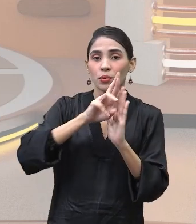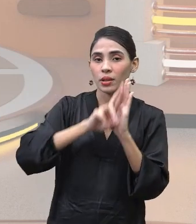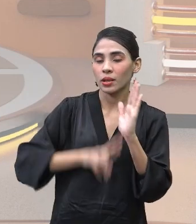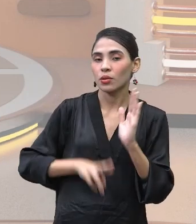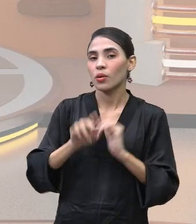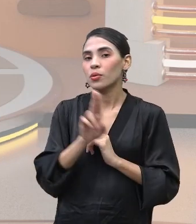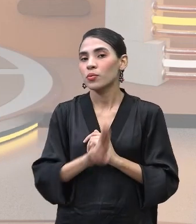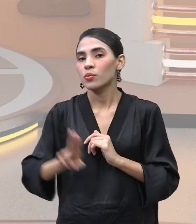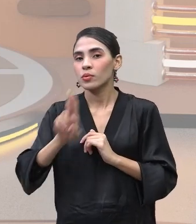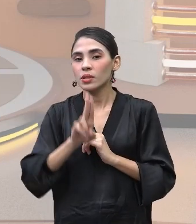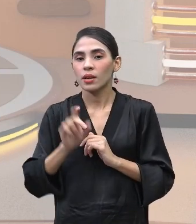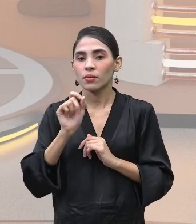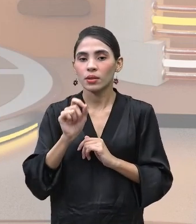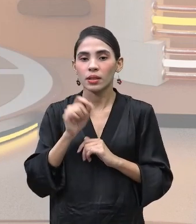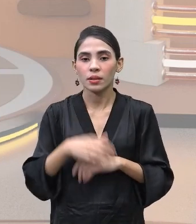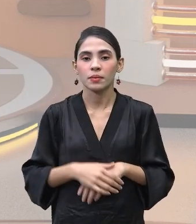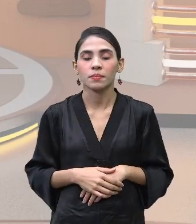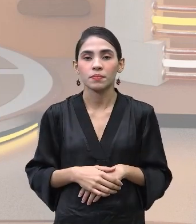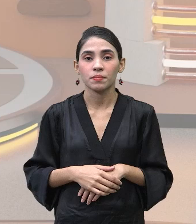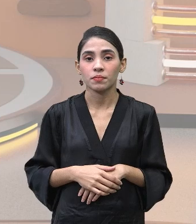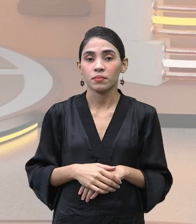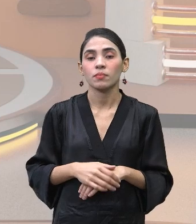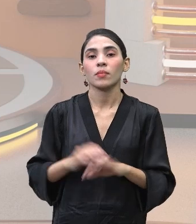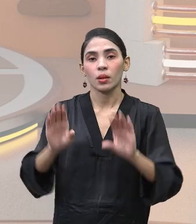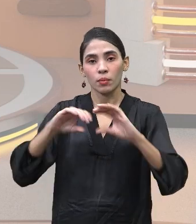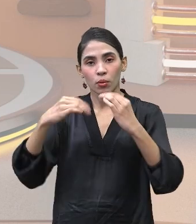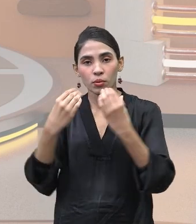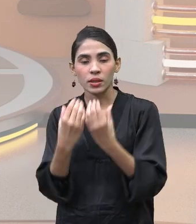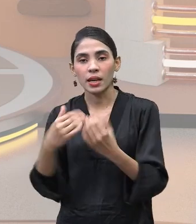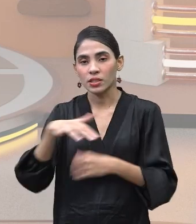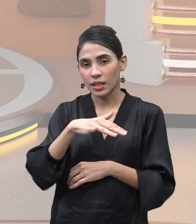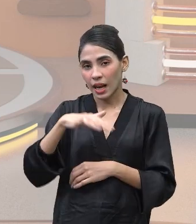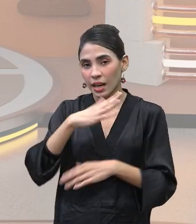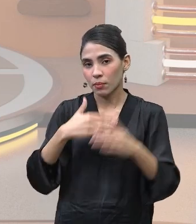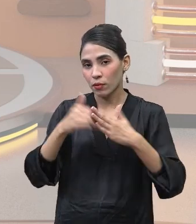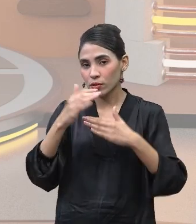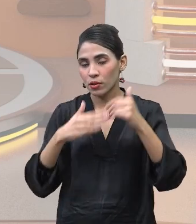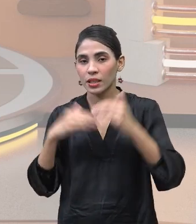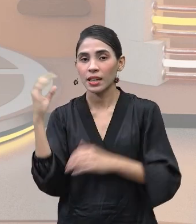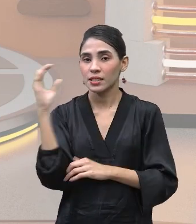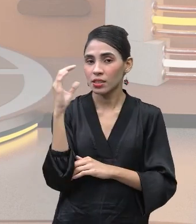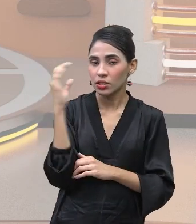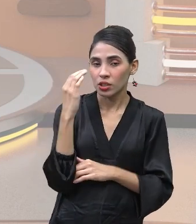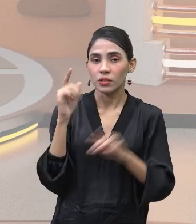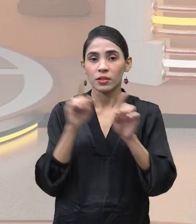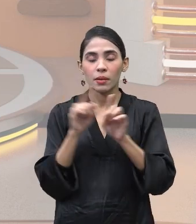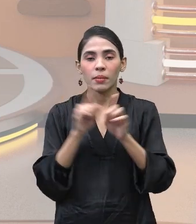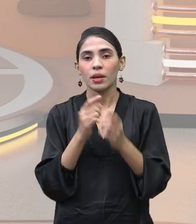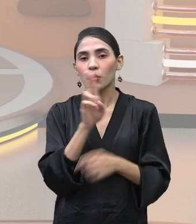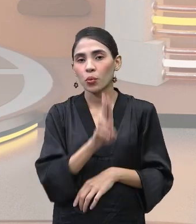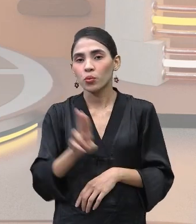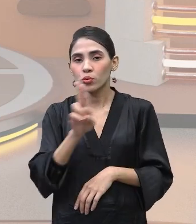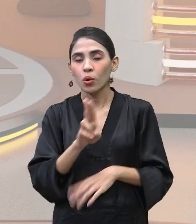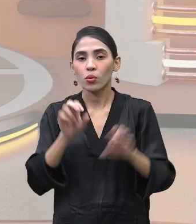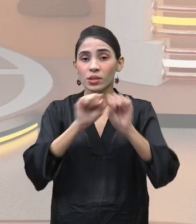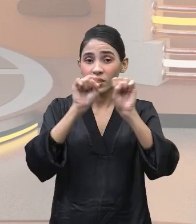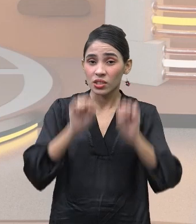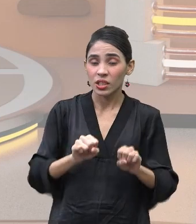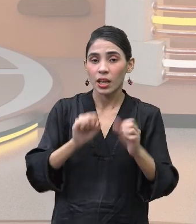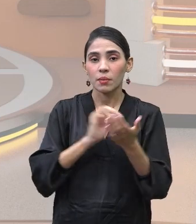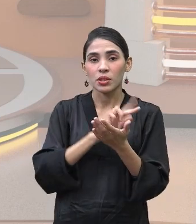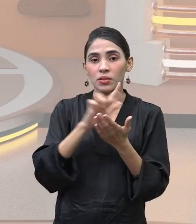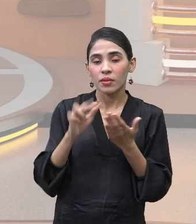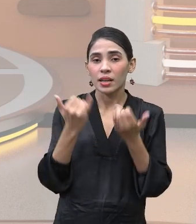né, uma comunidade científica, ela utilizou aí de sistemas de informática, para quê?